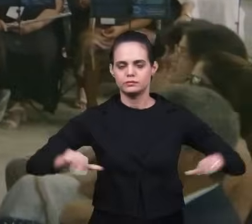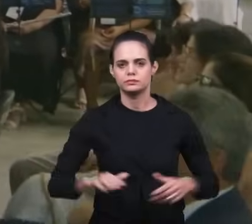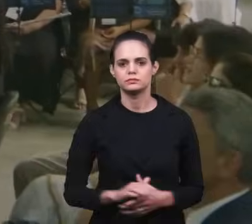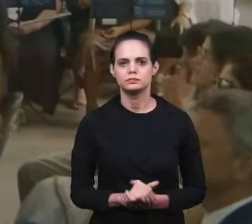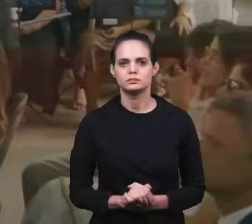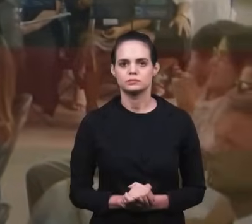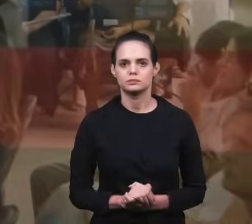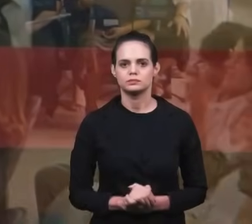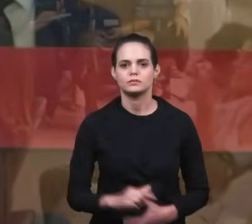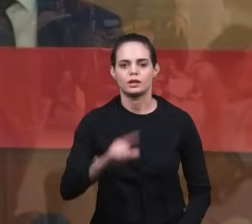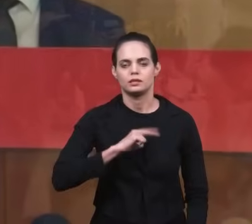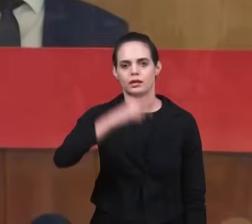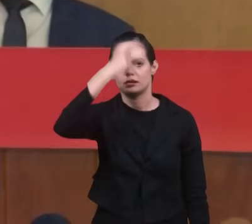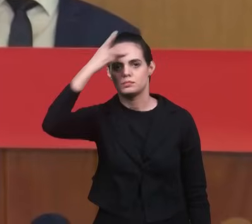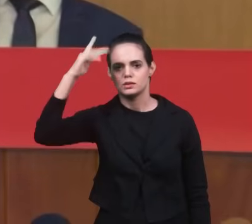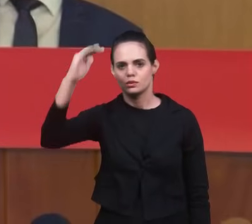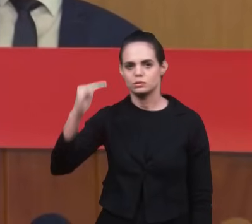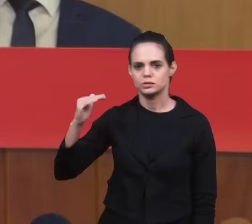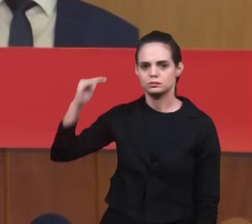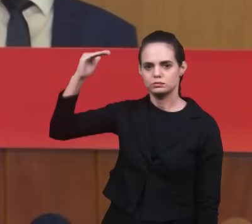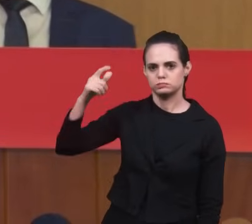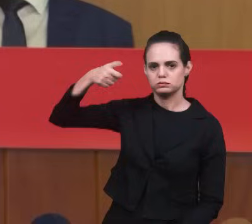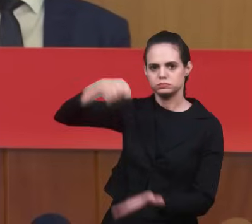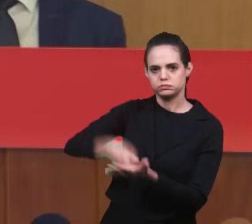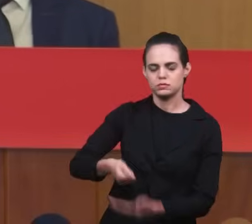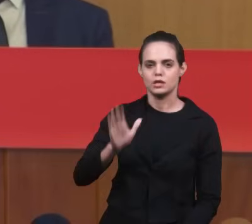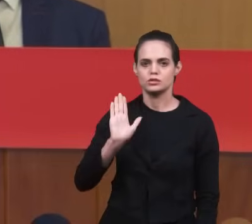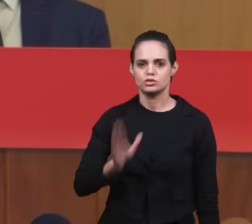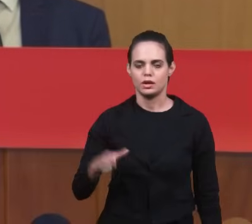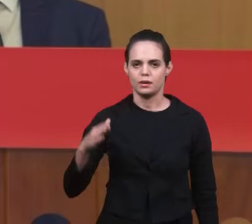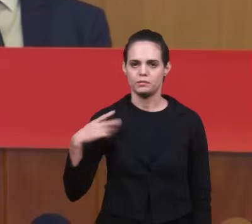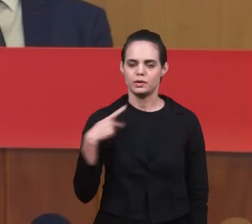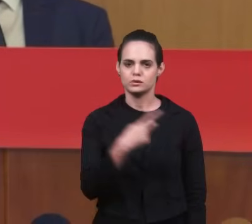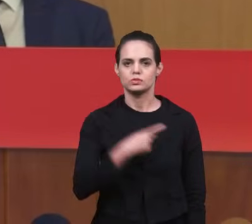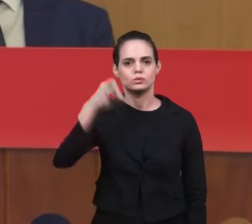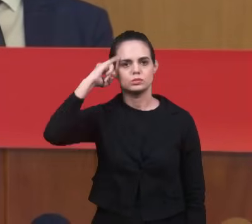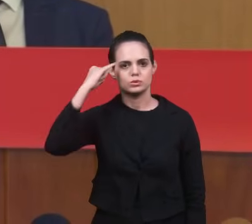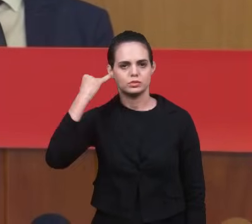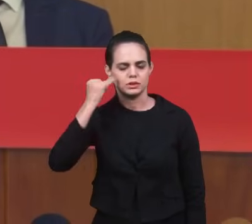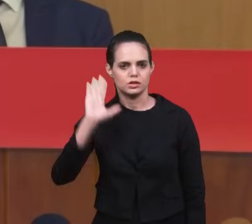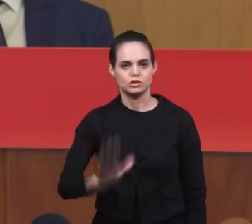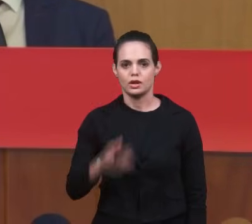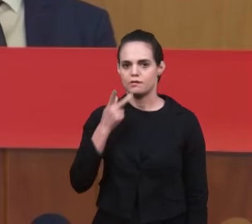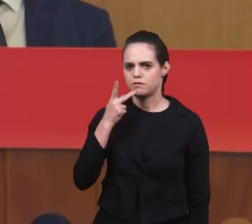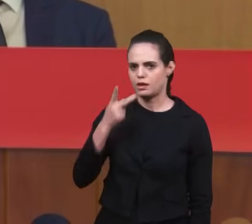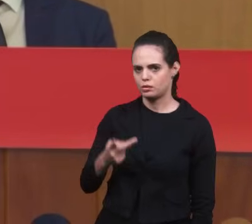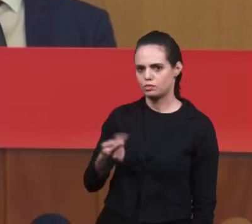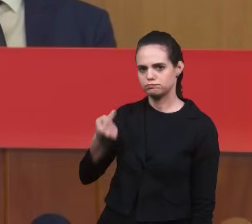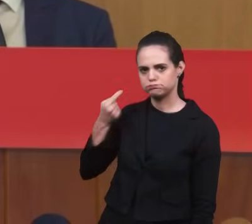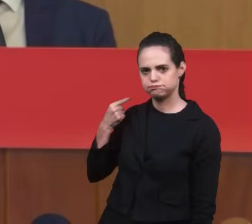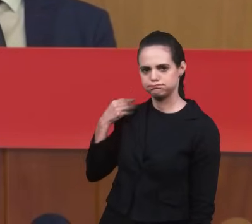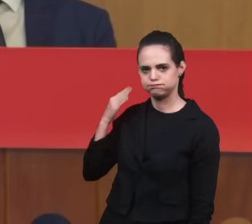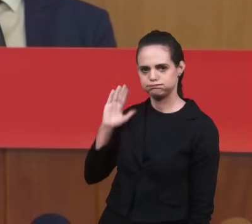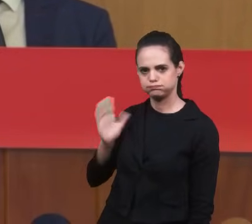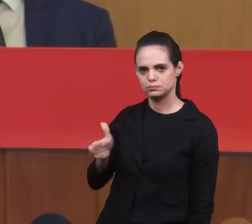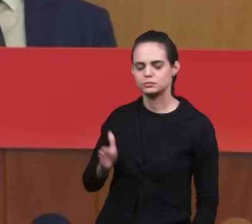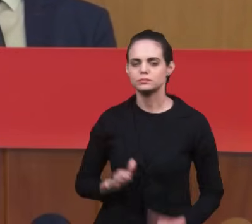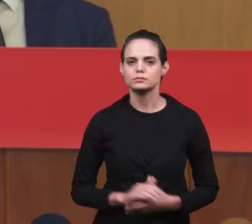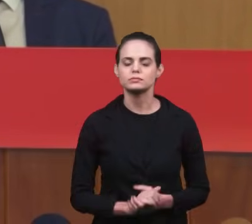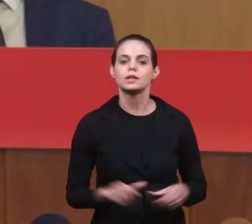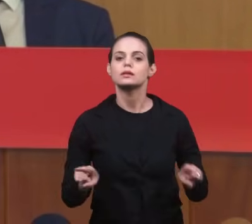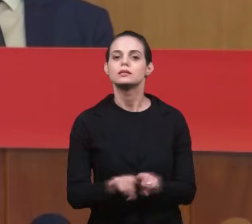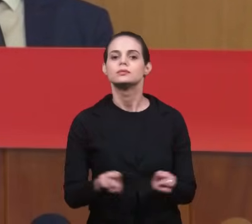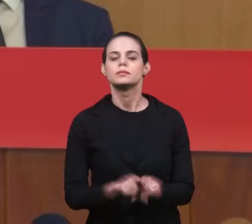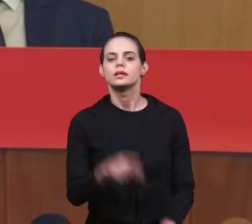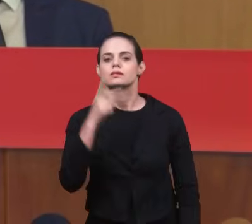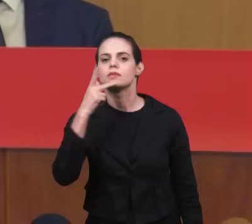das autoridades já citadas pelo pastor Josias, eu gostaria de fazer menção também aos